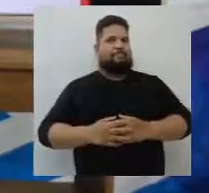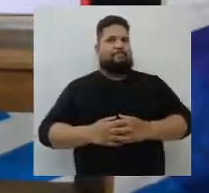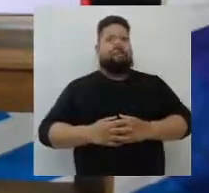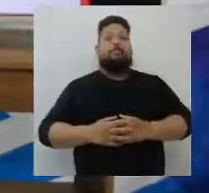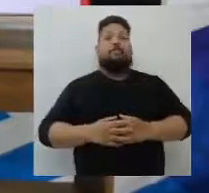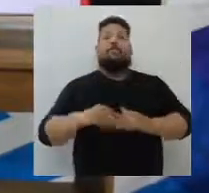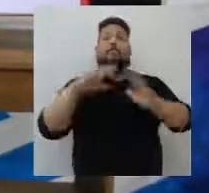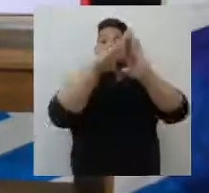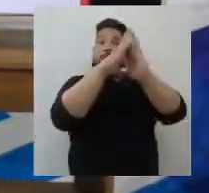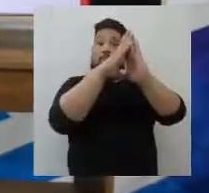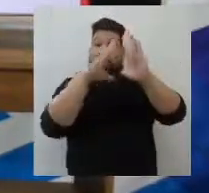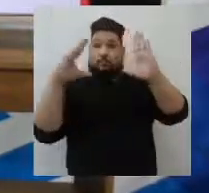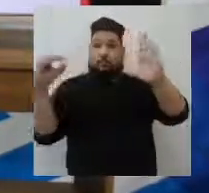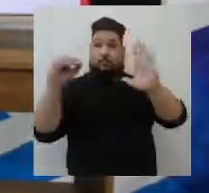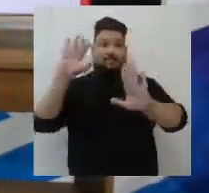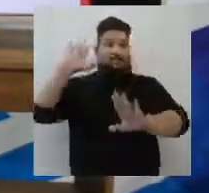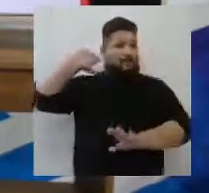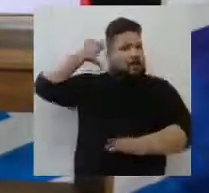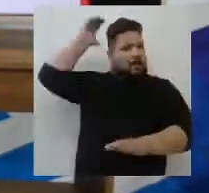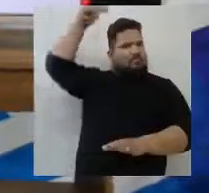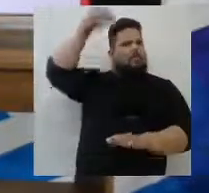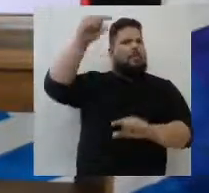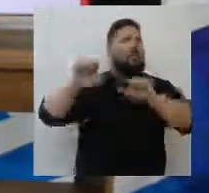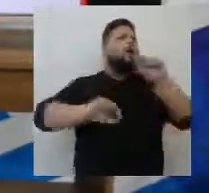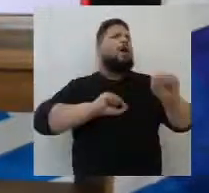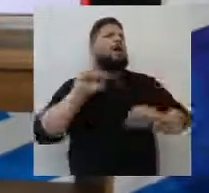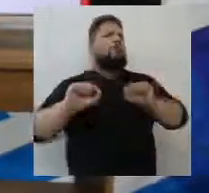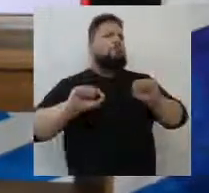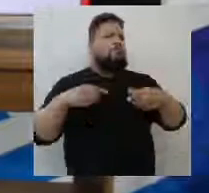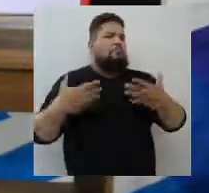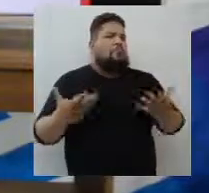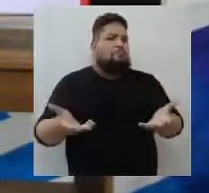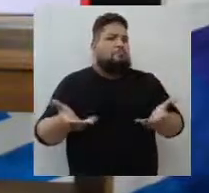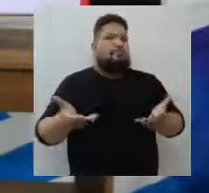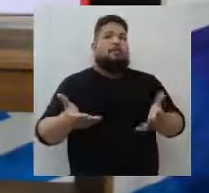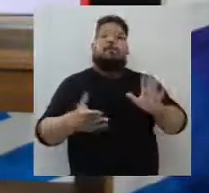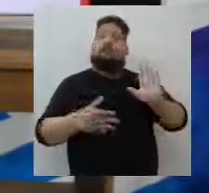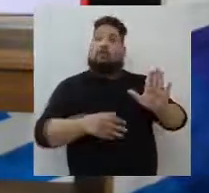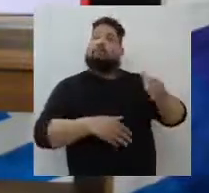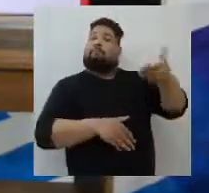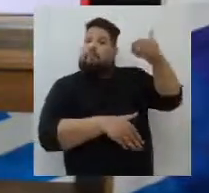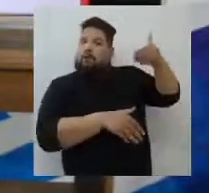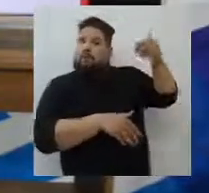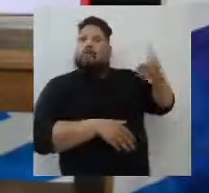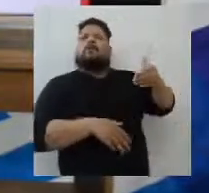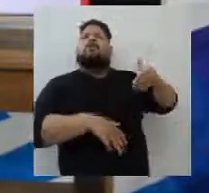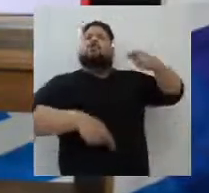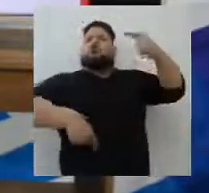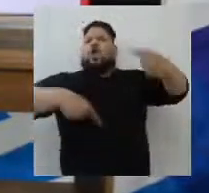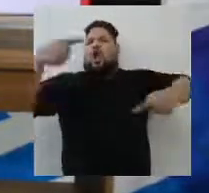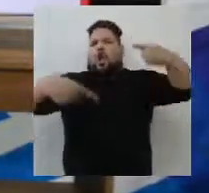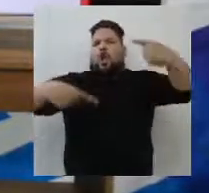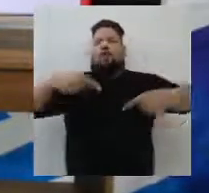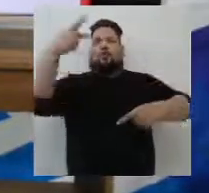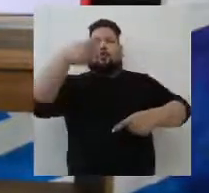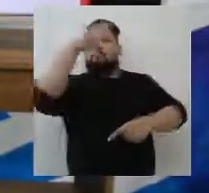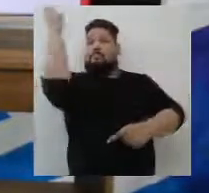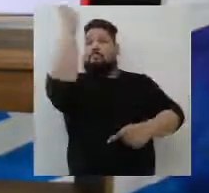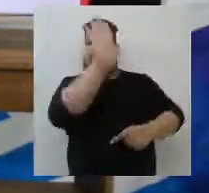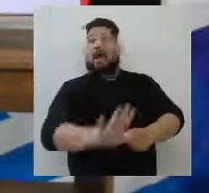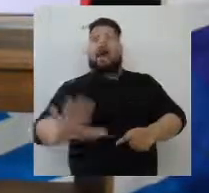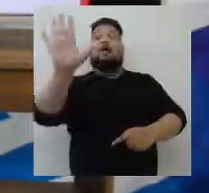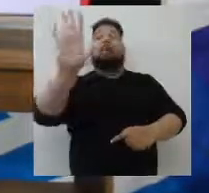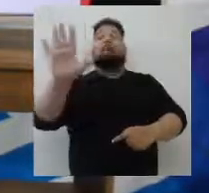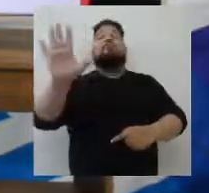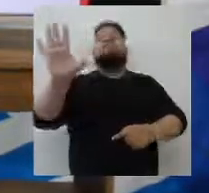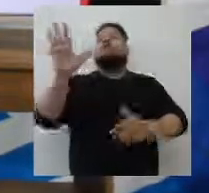modelo republicano era um modelo que já havia sido debatido no Brasil, principalmente a partir